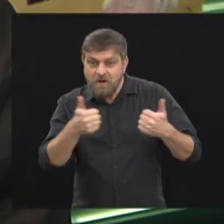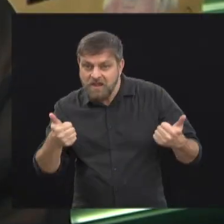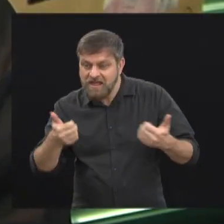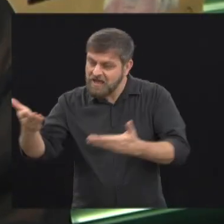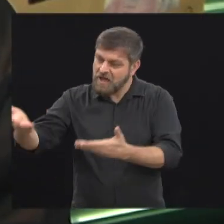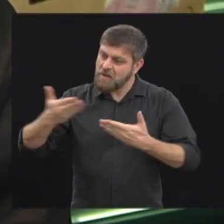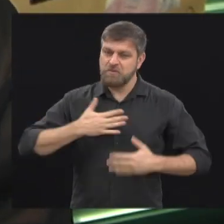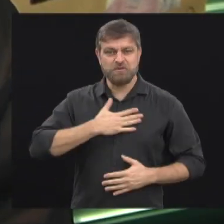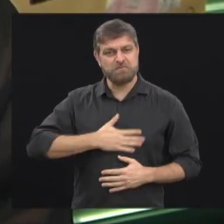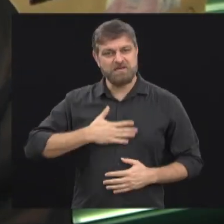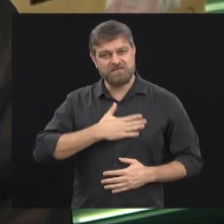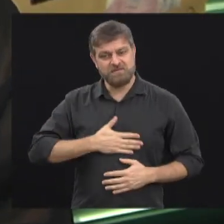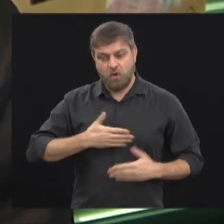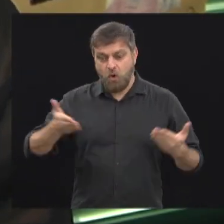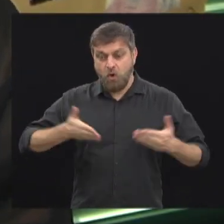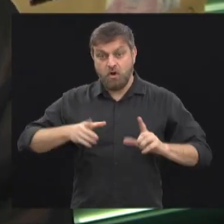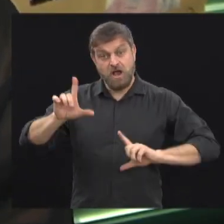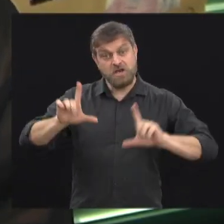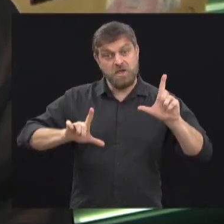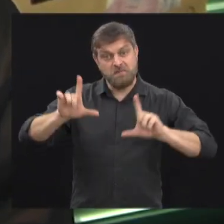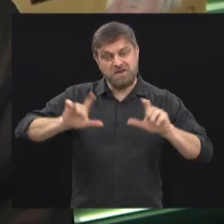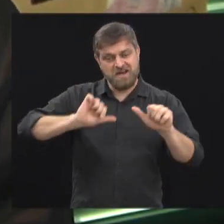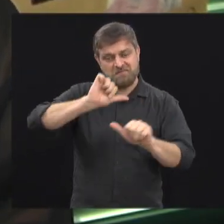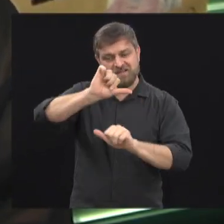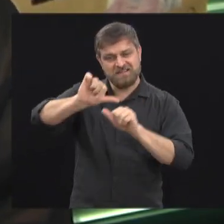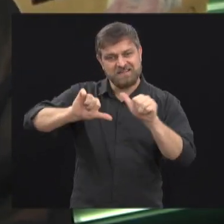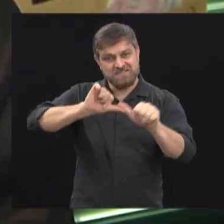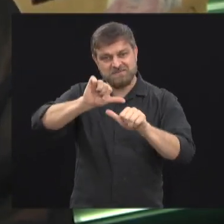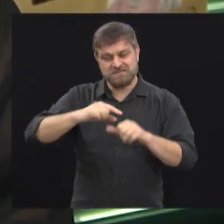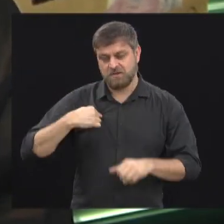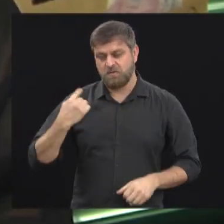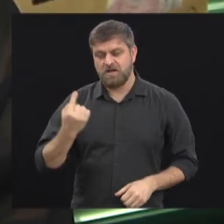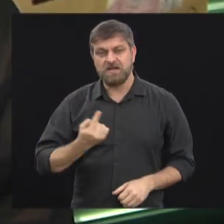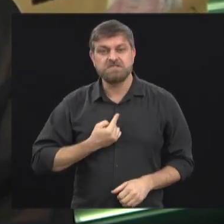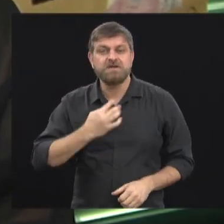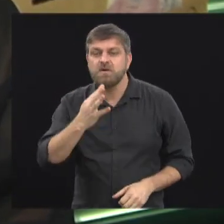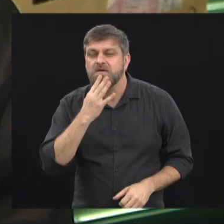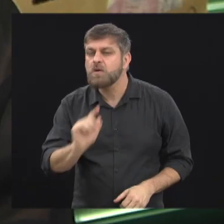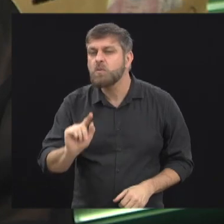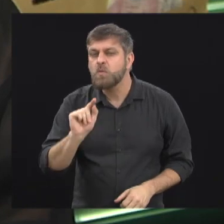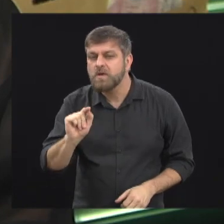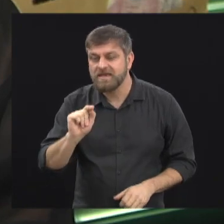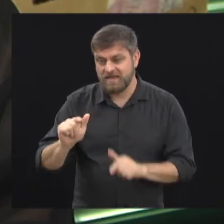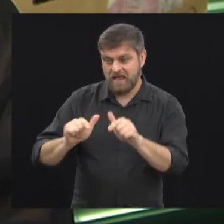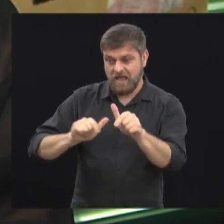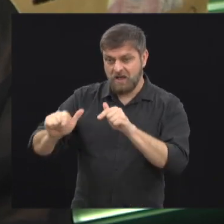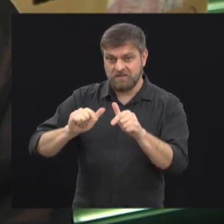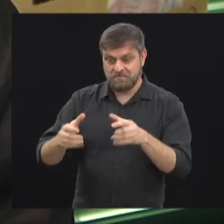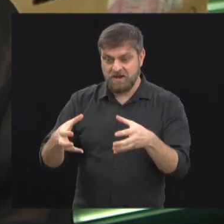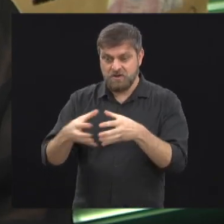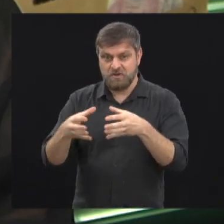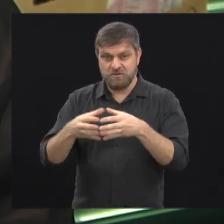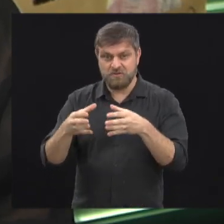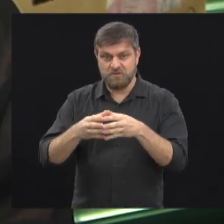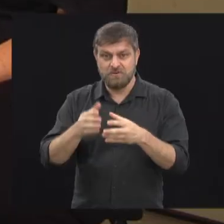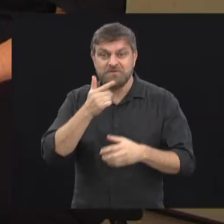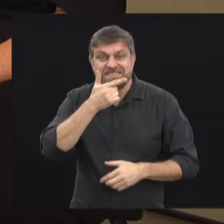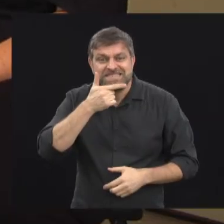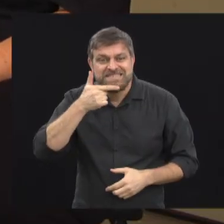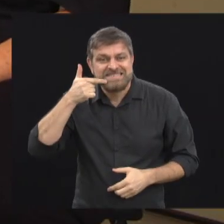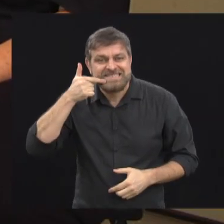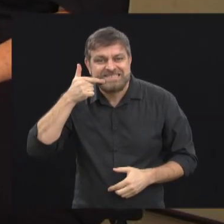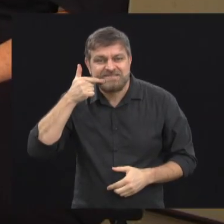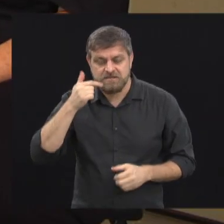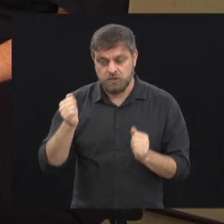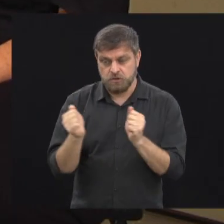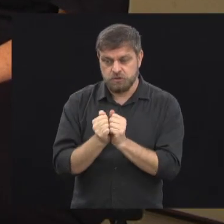Olá, sejam muito bem-vindos. Hoje é dia de transformação e para conhecer um pouquinho do trabalho da Sorri Campinas, estão aqui com a